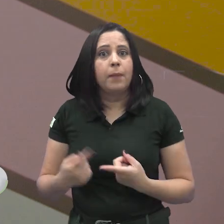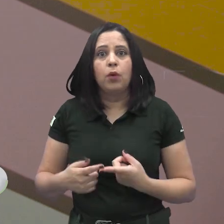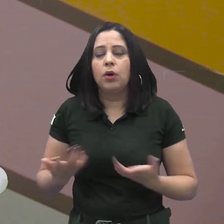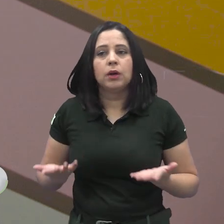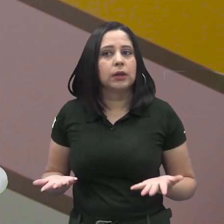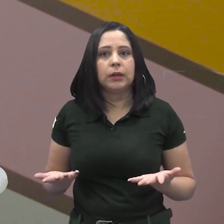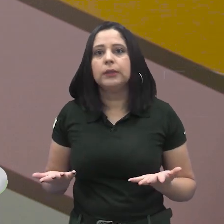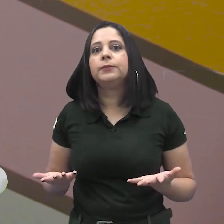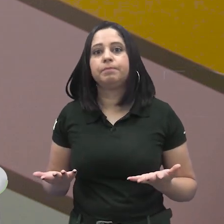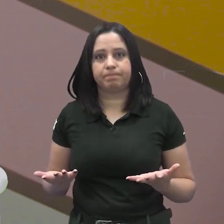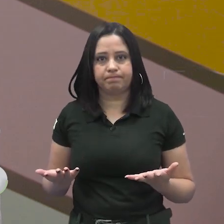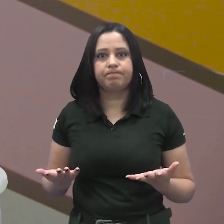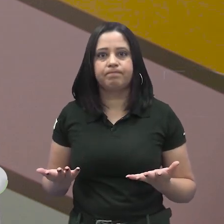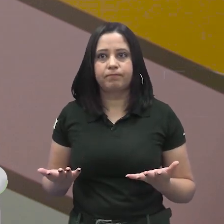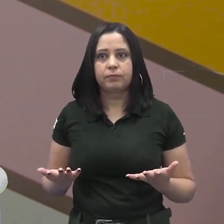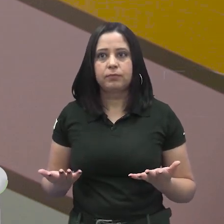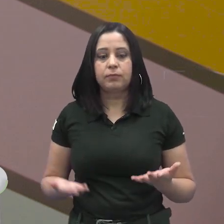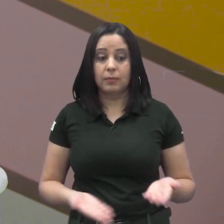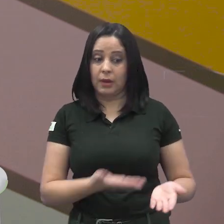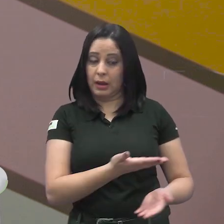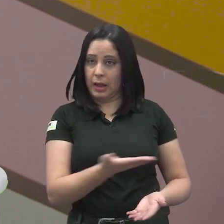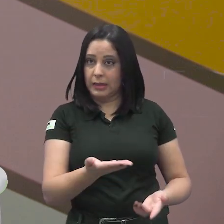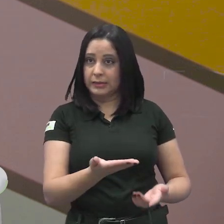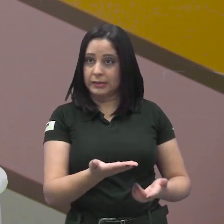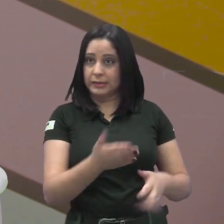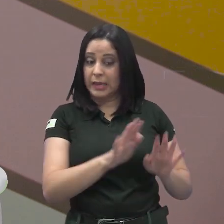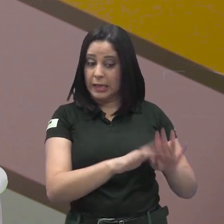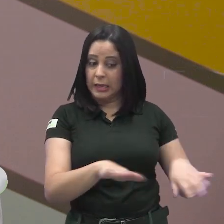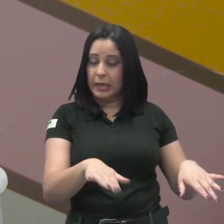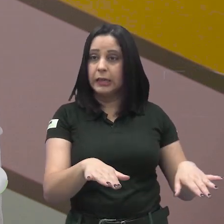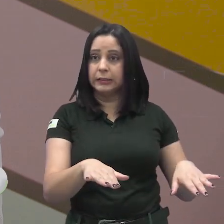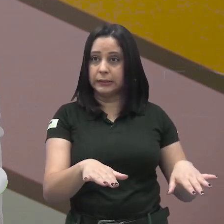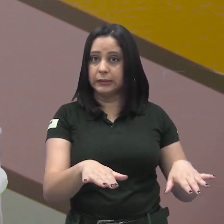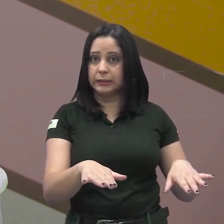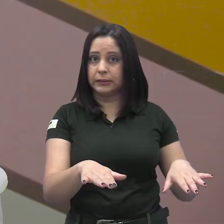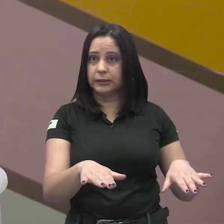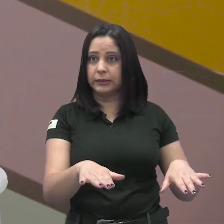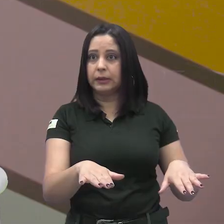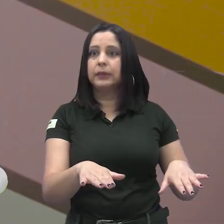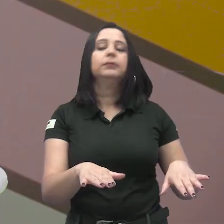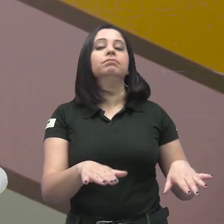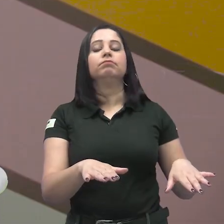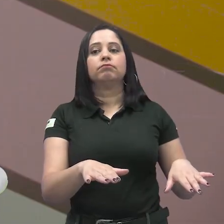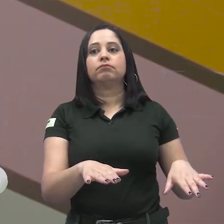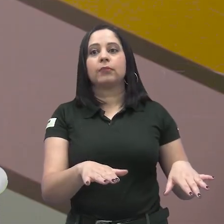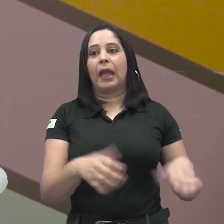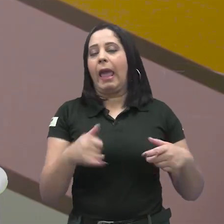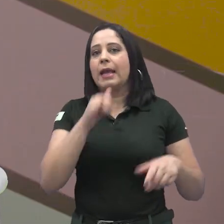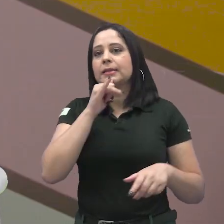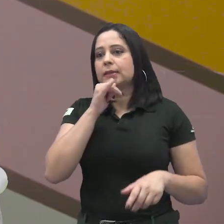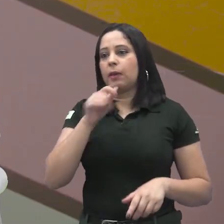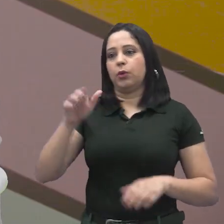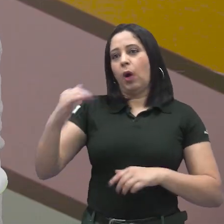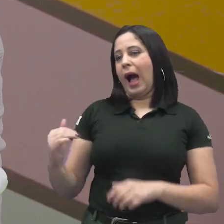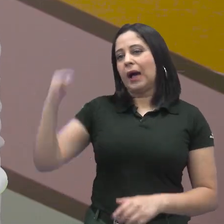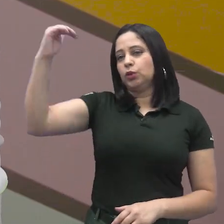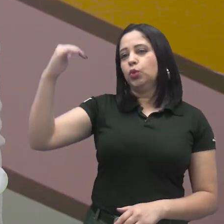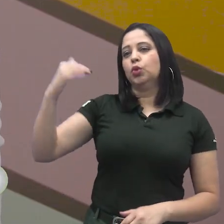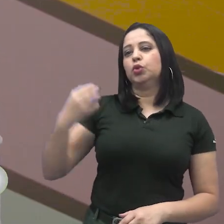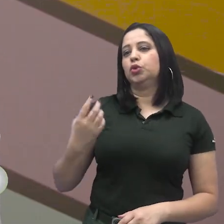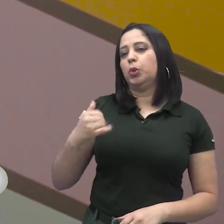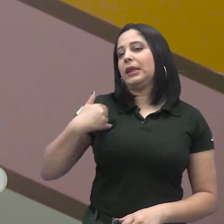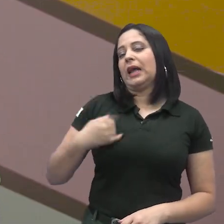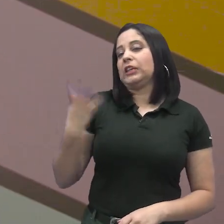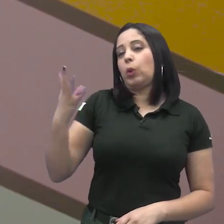está trazendo um problema de saúde de uma idade dos seus 25, 30, 40 para 10,